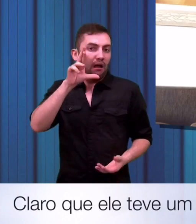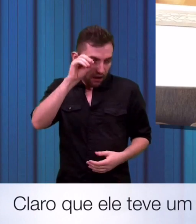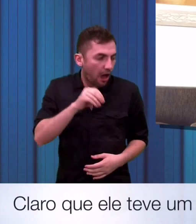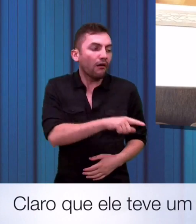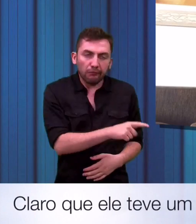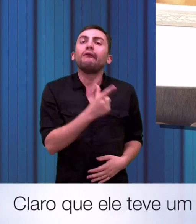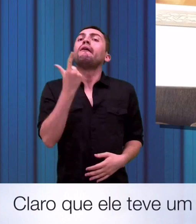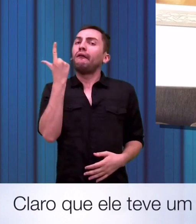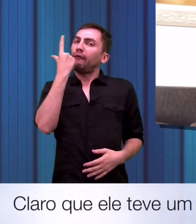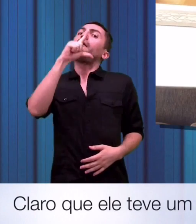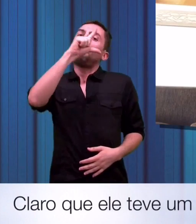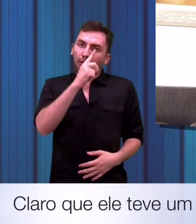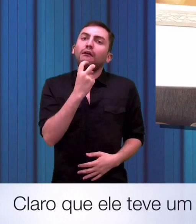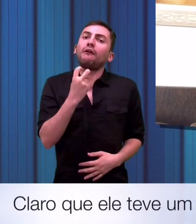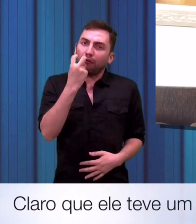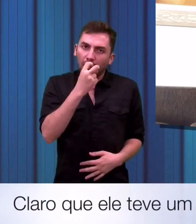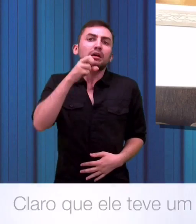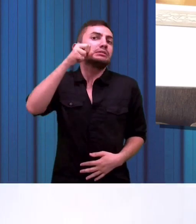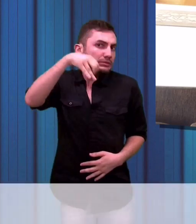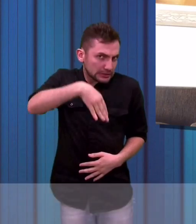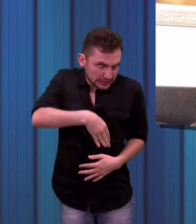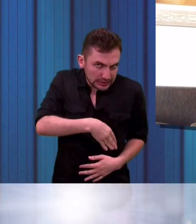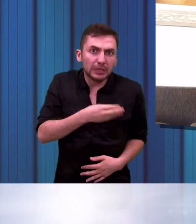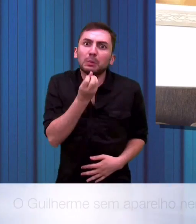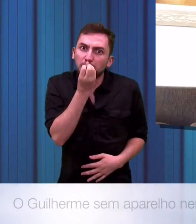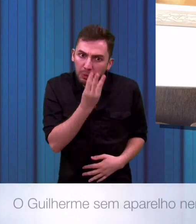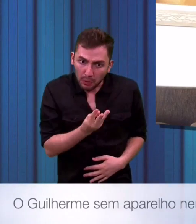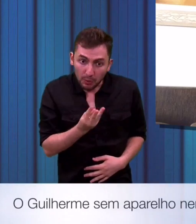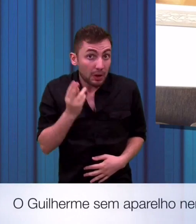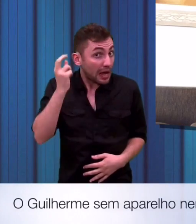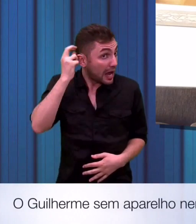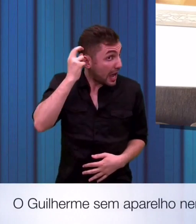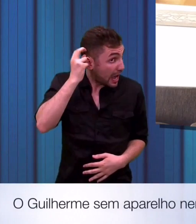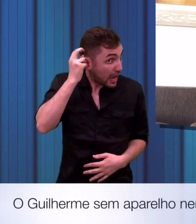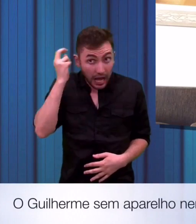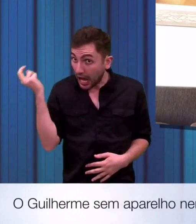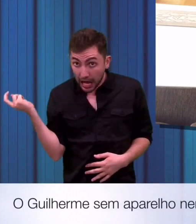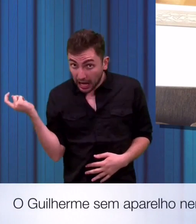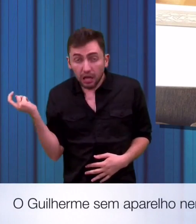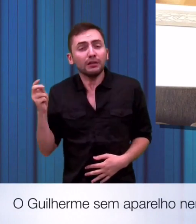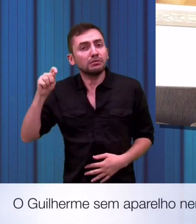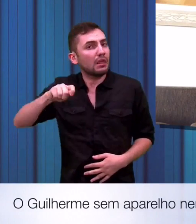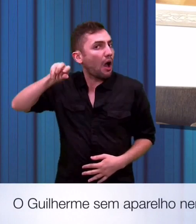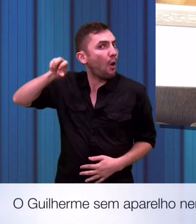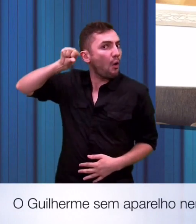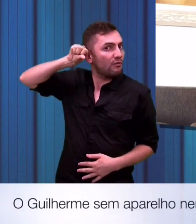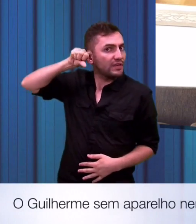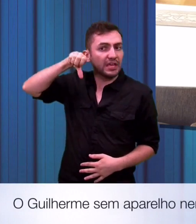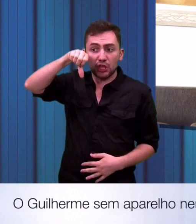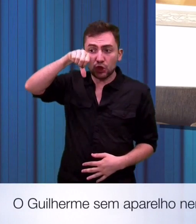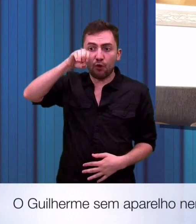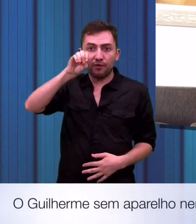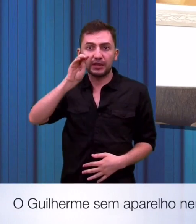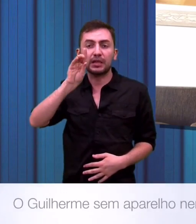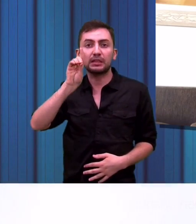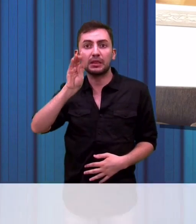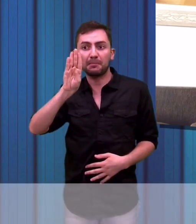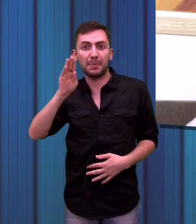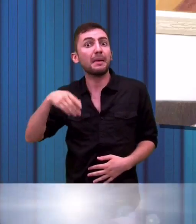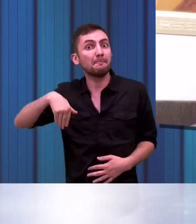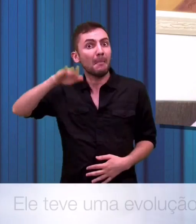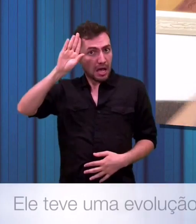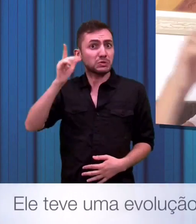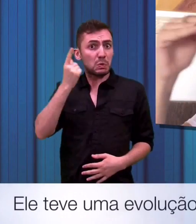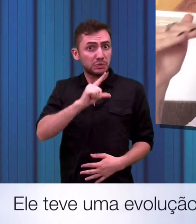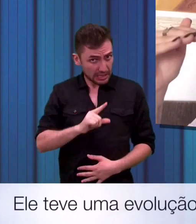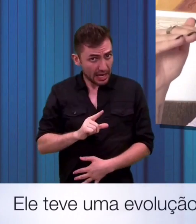Claro que ele teve um ganho, e ele teve até um bom ganho. O Guilherme, sem aparelho nenhum, ele escuta acima de 90